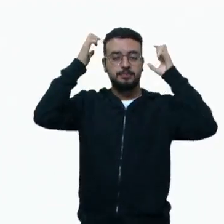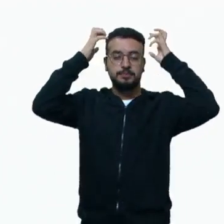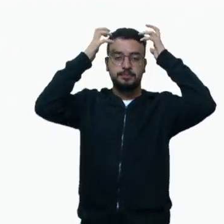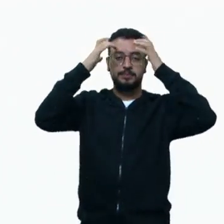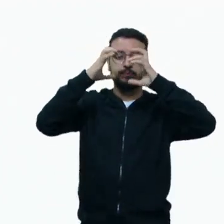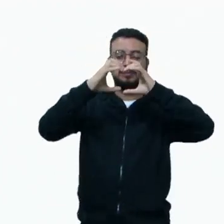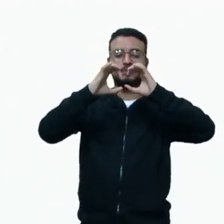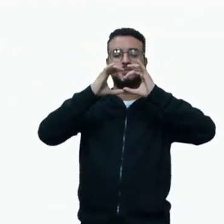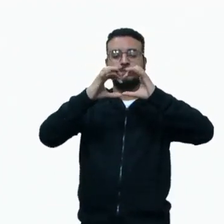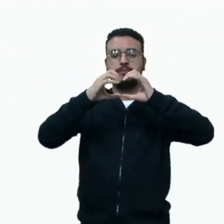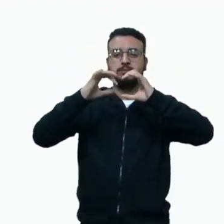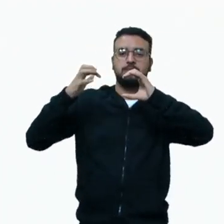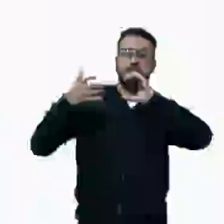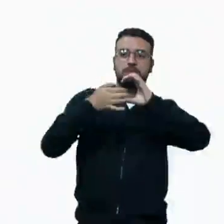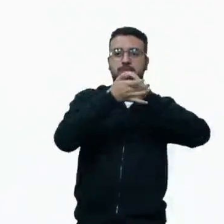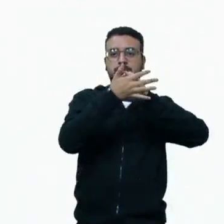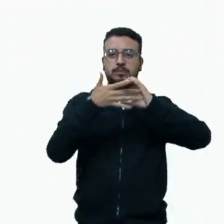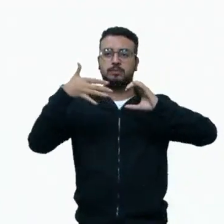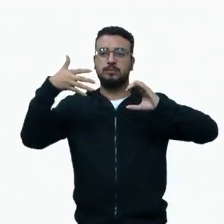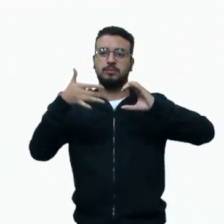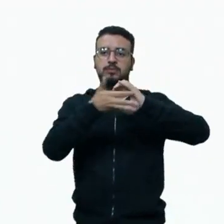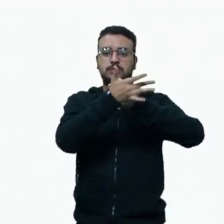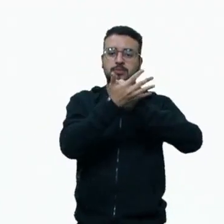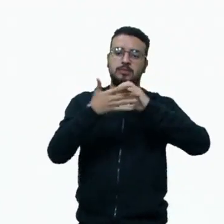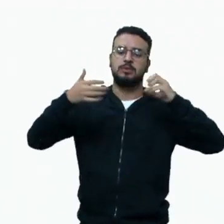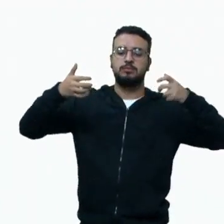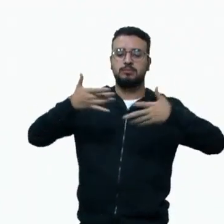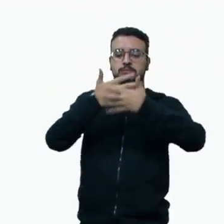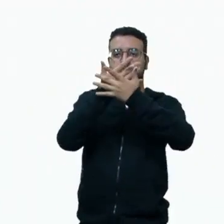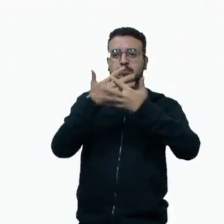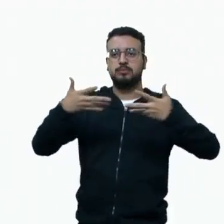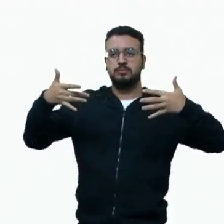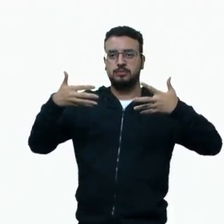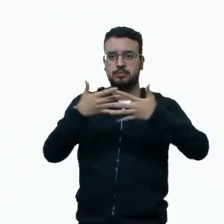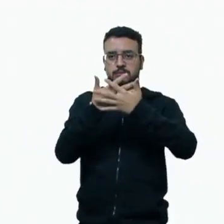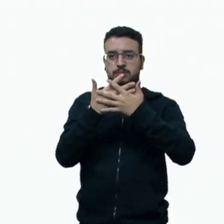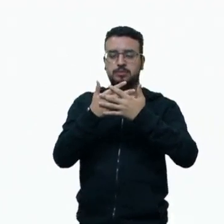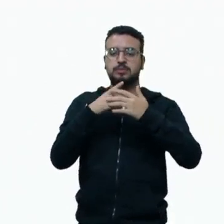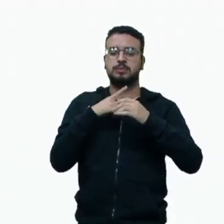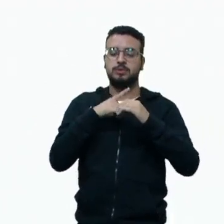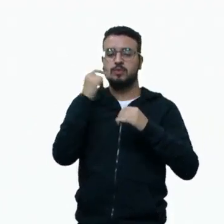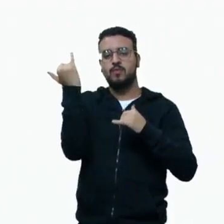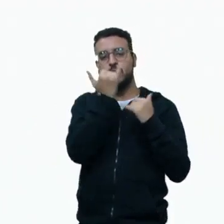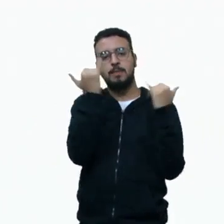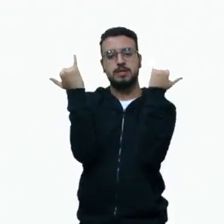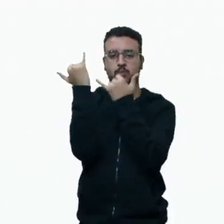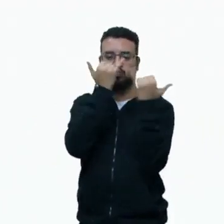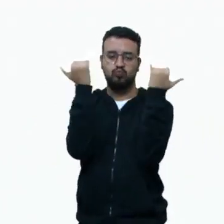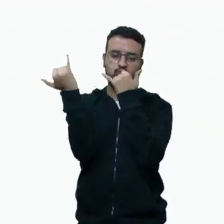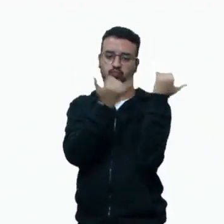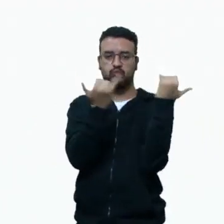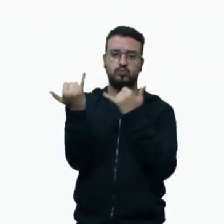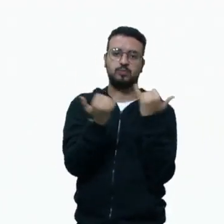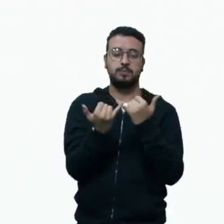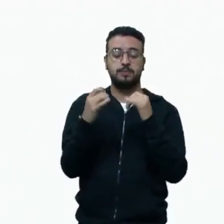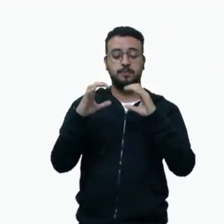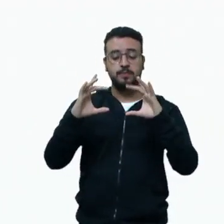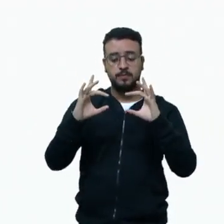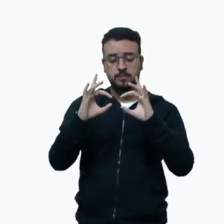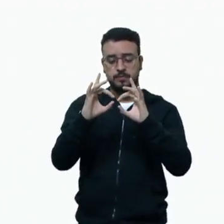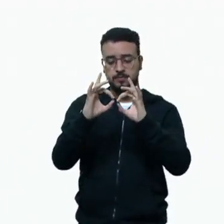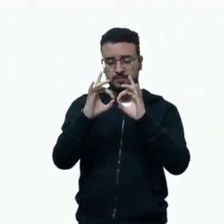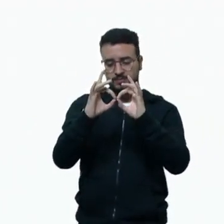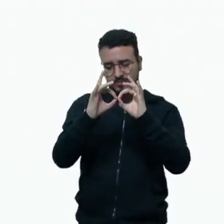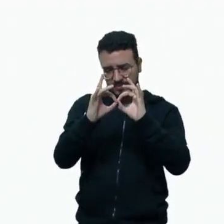um chegar a agir sozinho sem saber o que está se passando no outro. Então eu tenho o corpo caloso, que é uma estrutura muito importante para